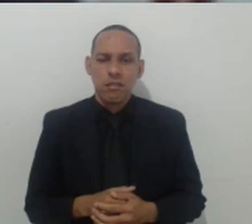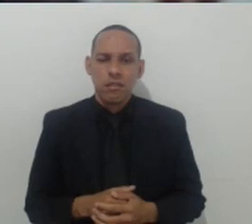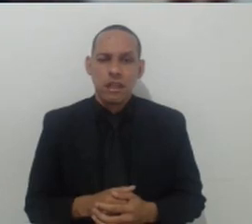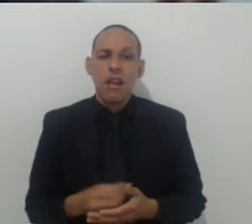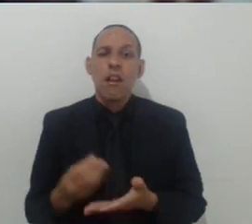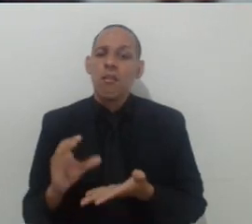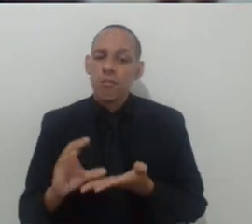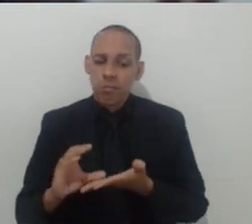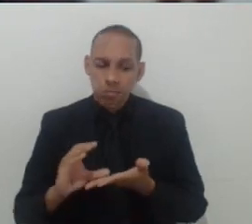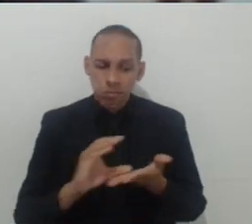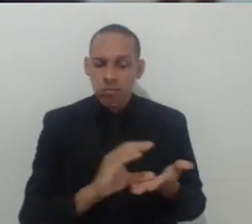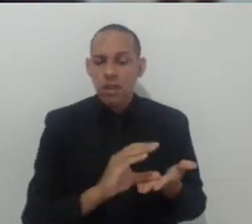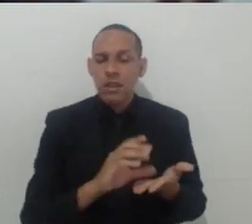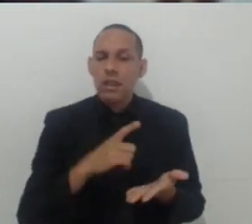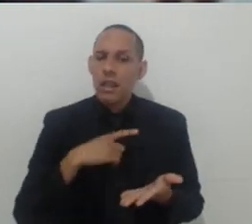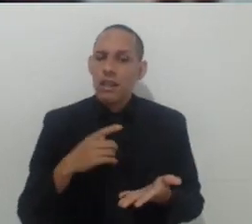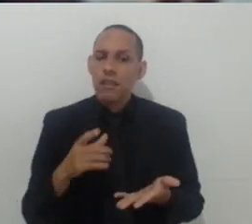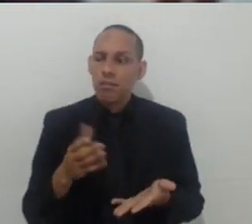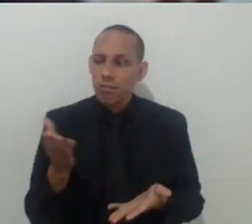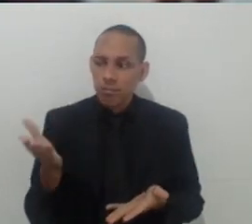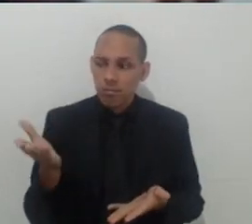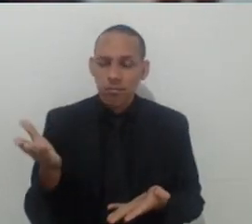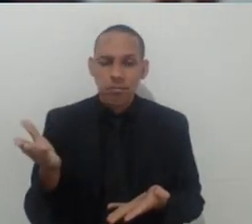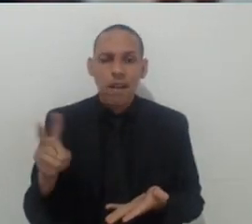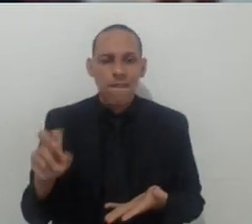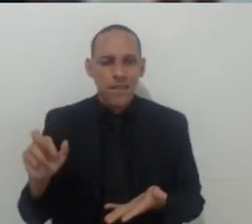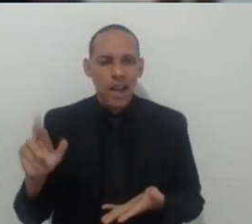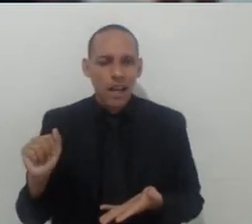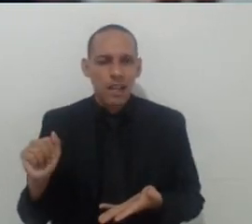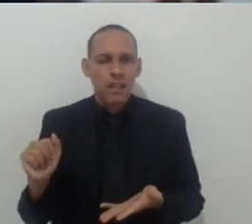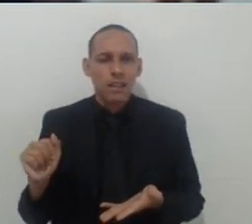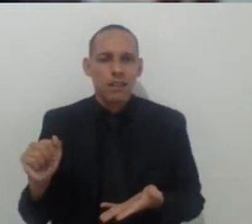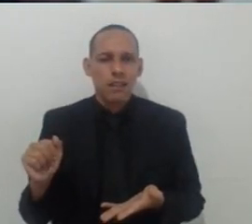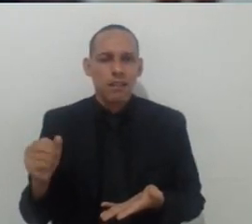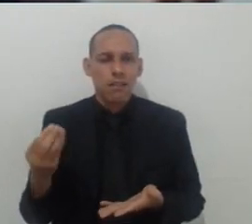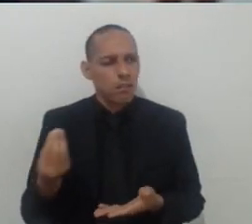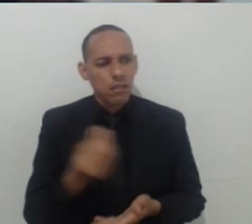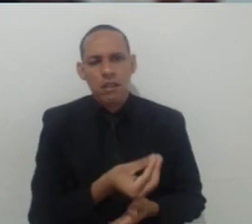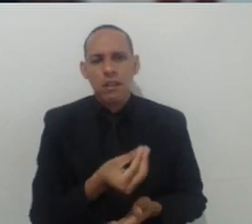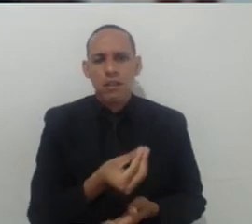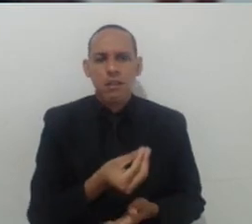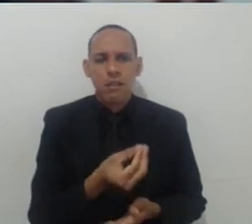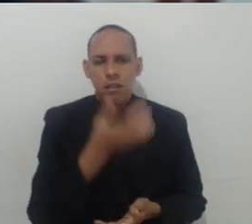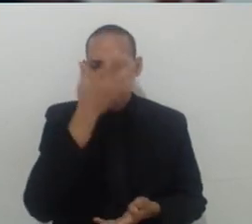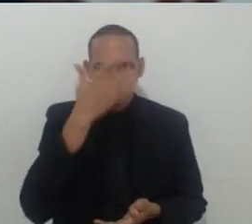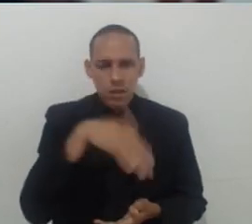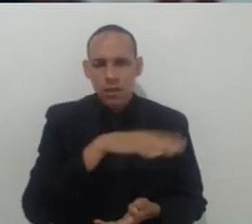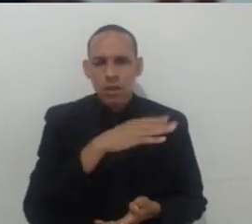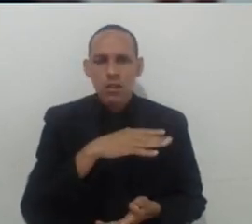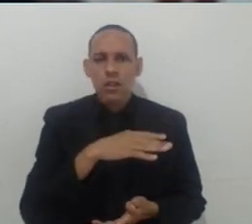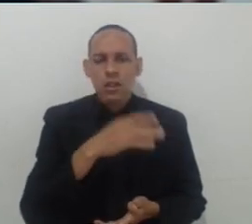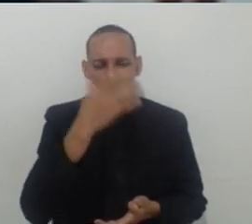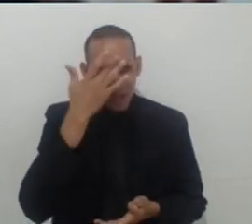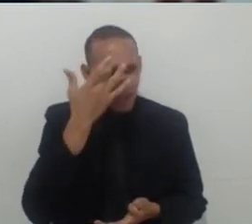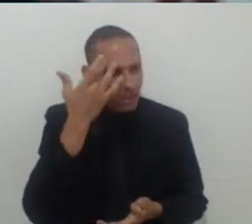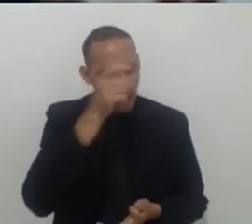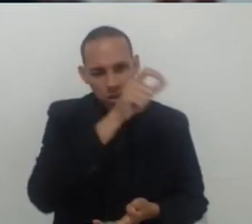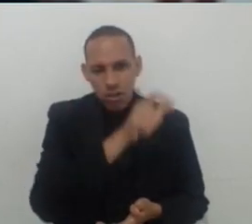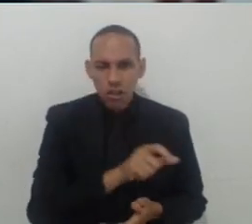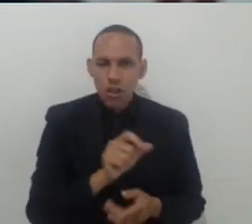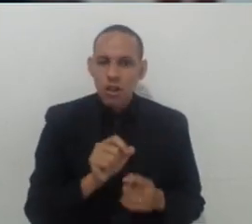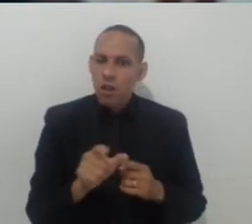devolução pela vara ao locador. Aí, com atraso